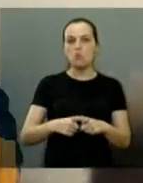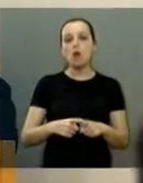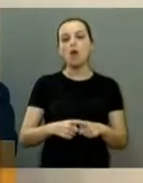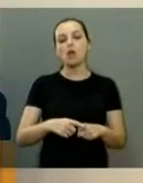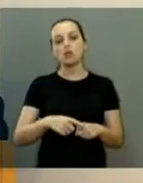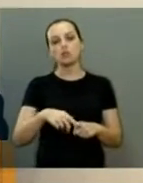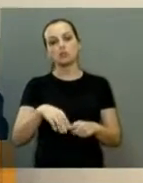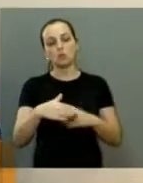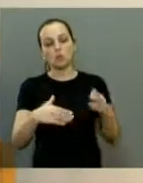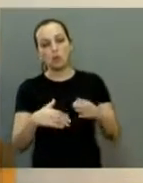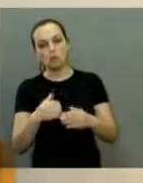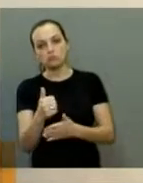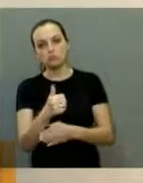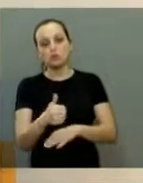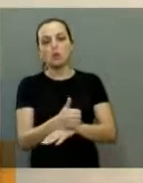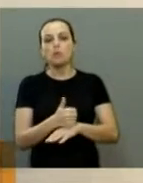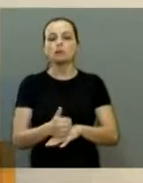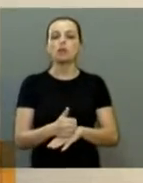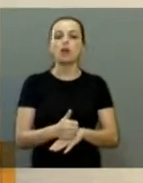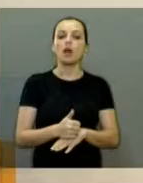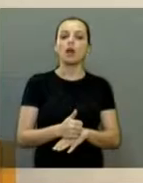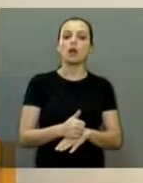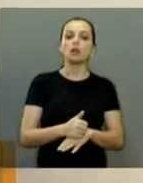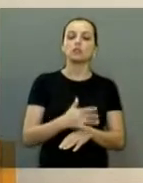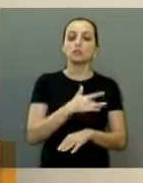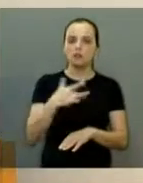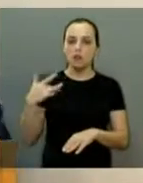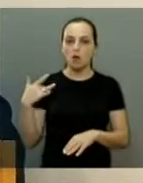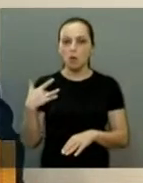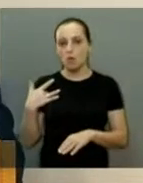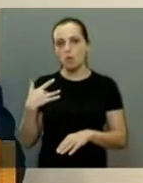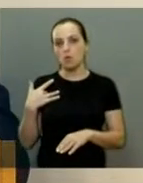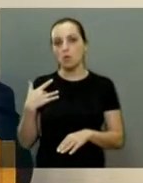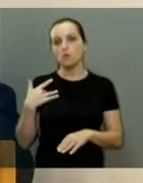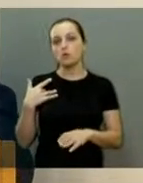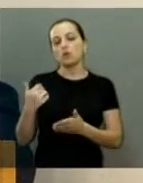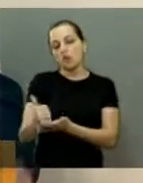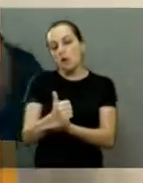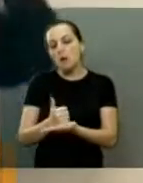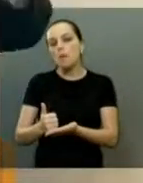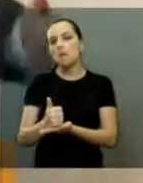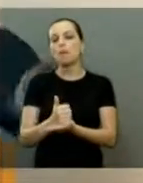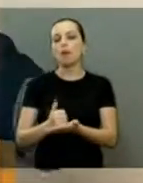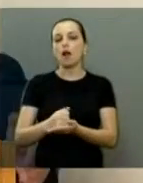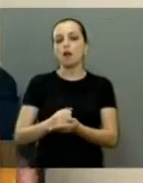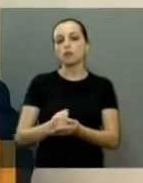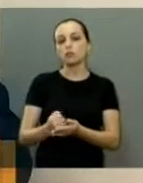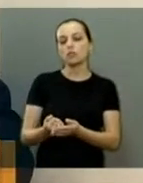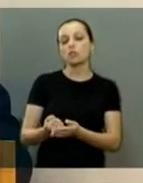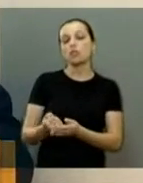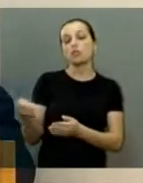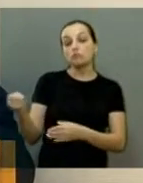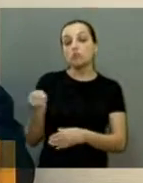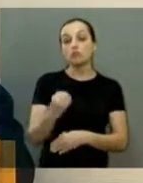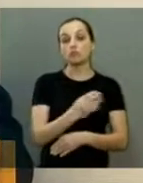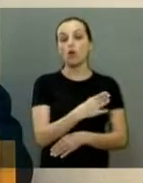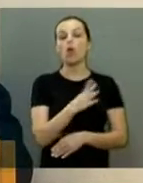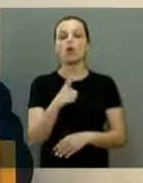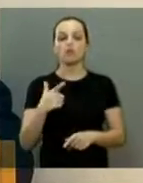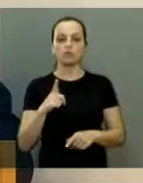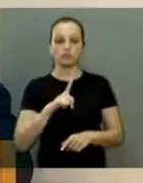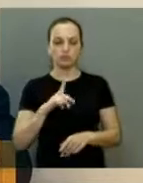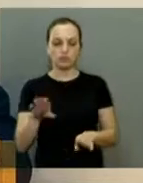o investimento na saúde tanto nas recuperações das redes base reforma como nos nas novas eu sou a prova viva